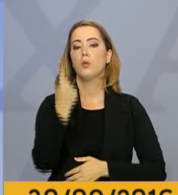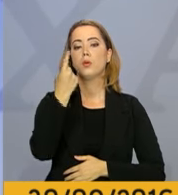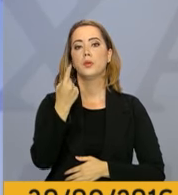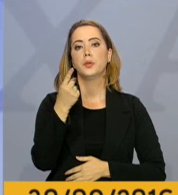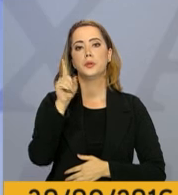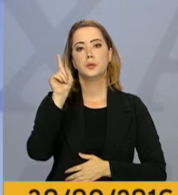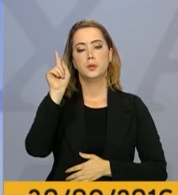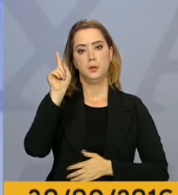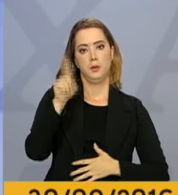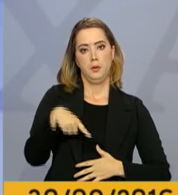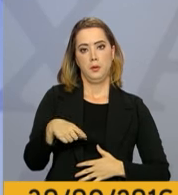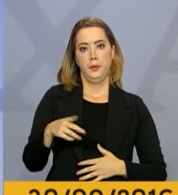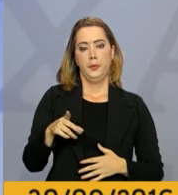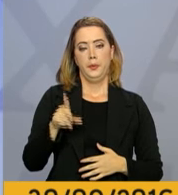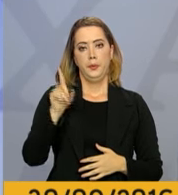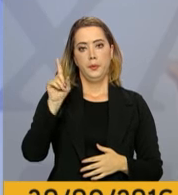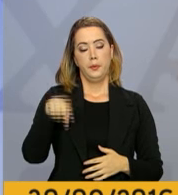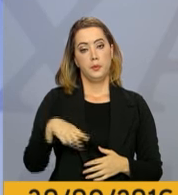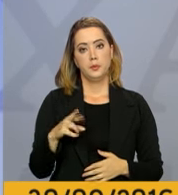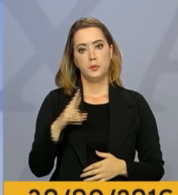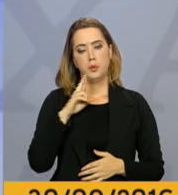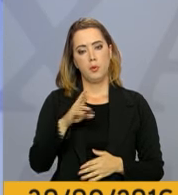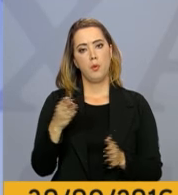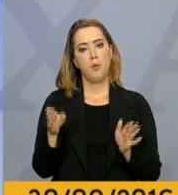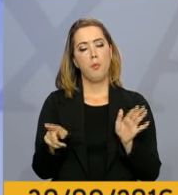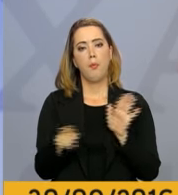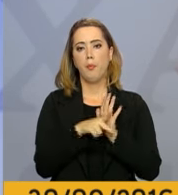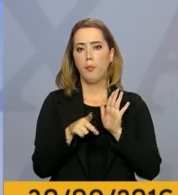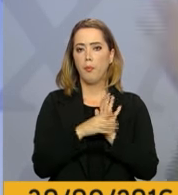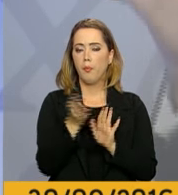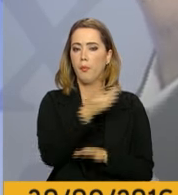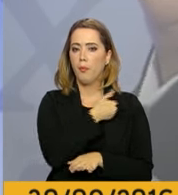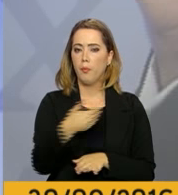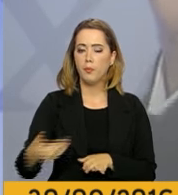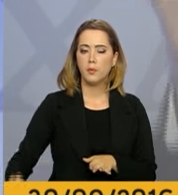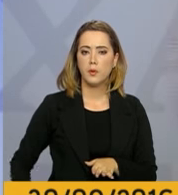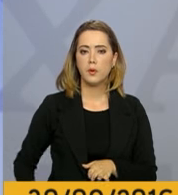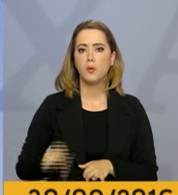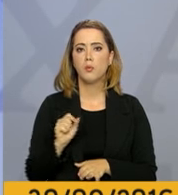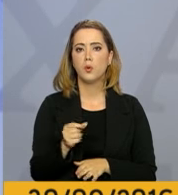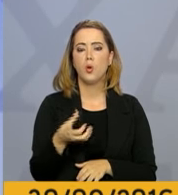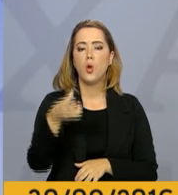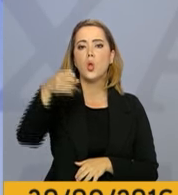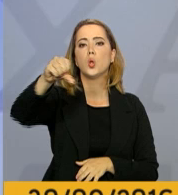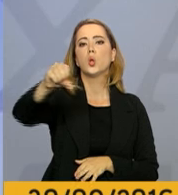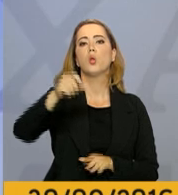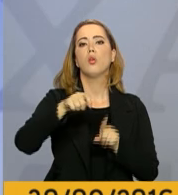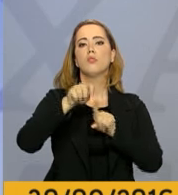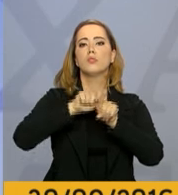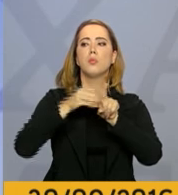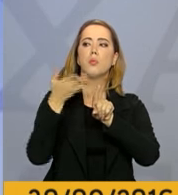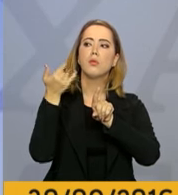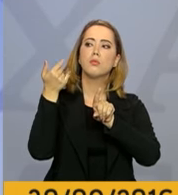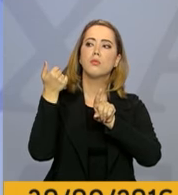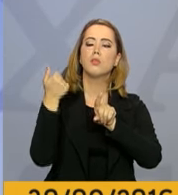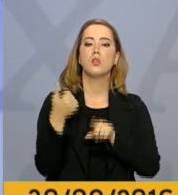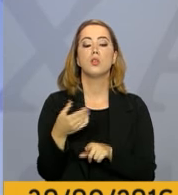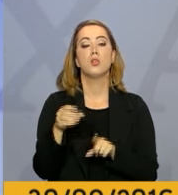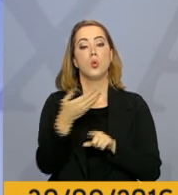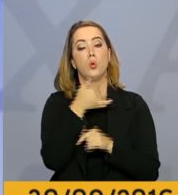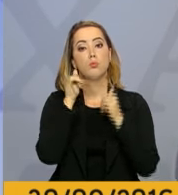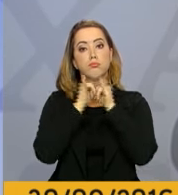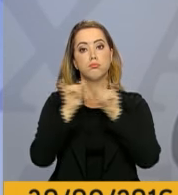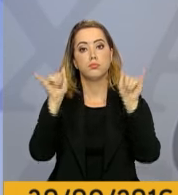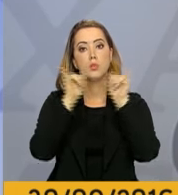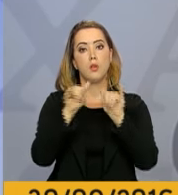interessante, foi no próprio governo. No próprio governo, há 9 meses atrás, mais ou menos, o governo lançou uma medida